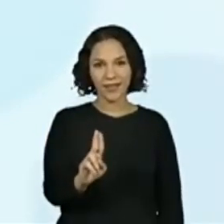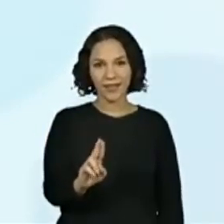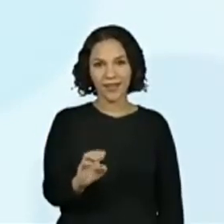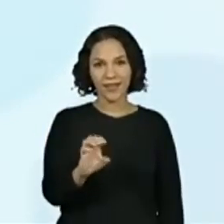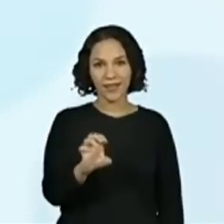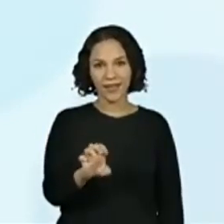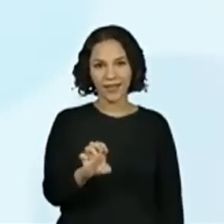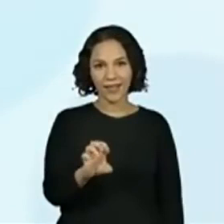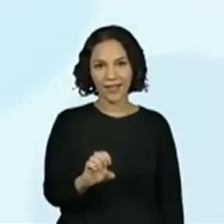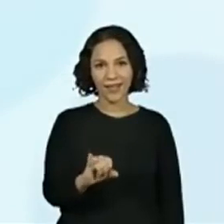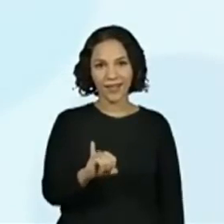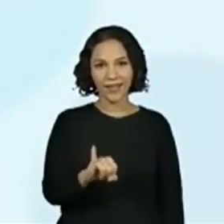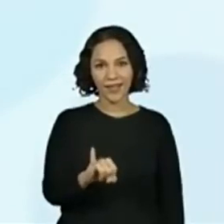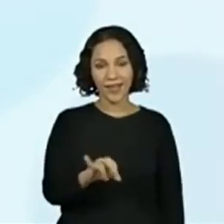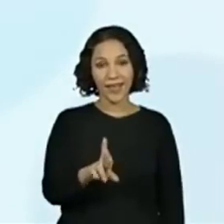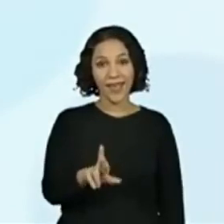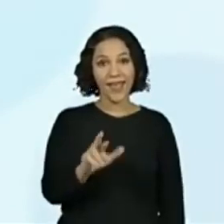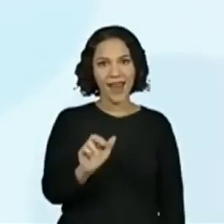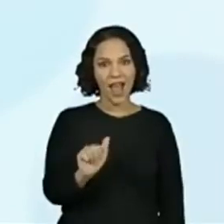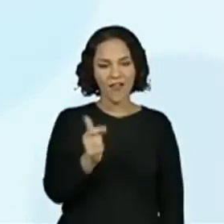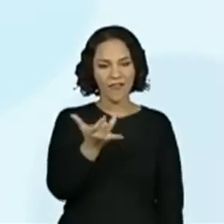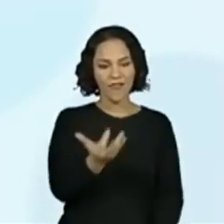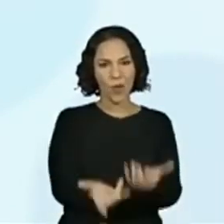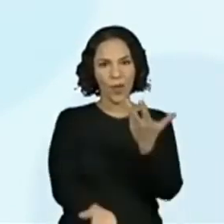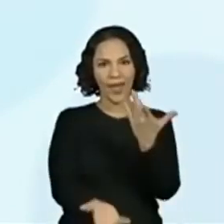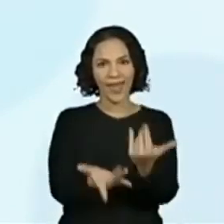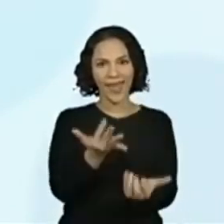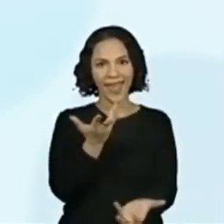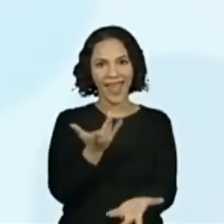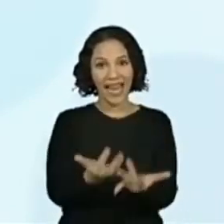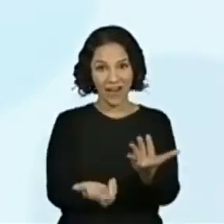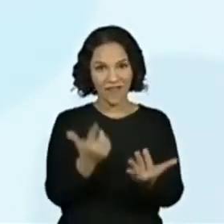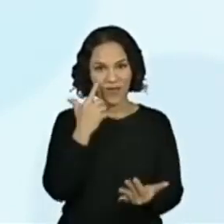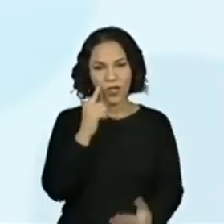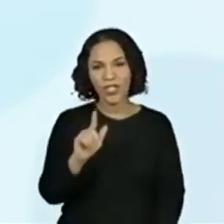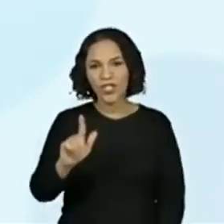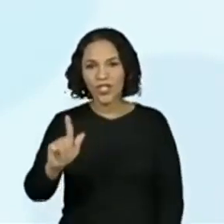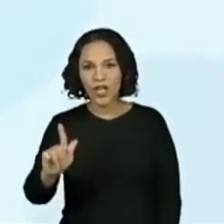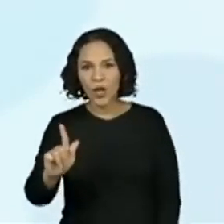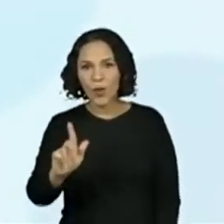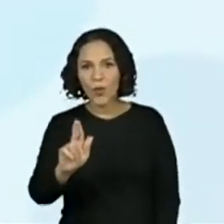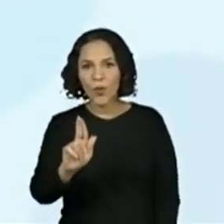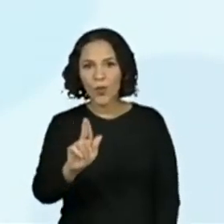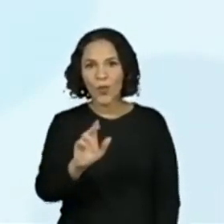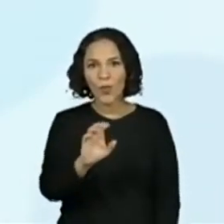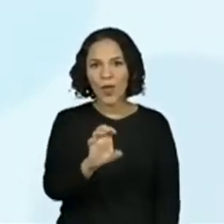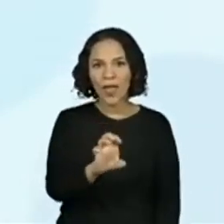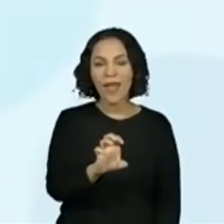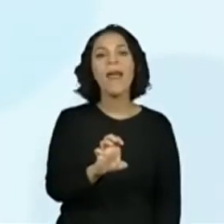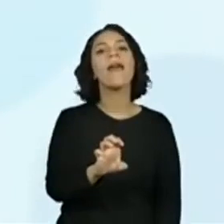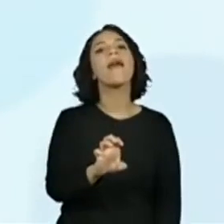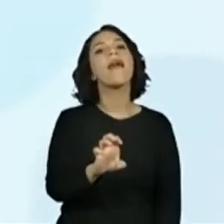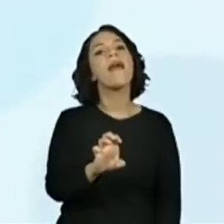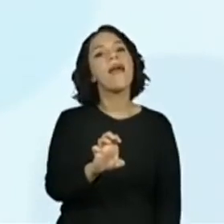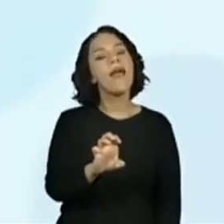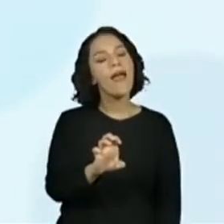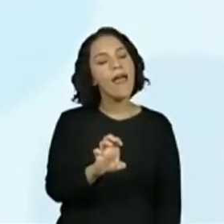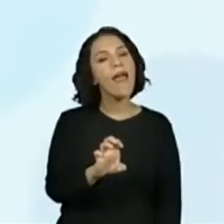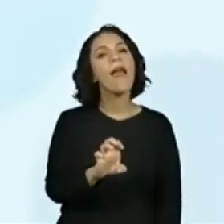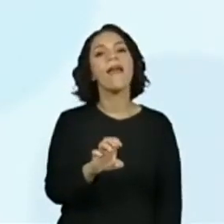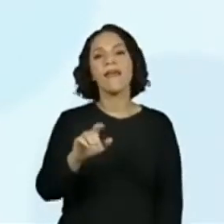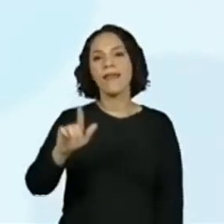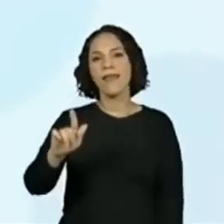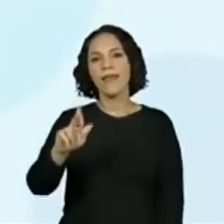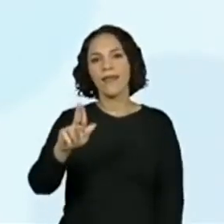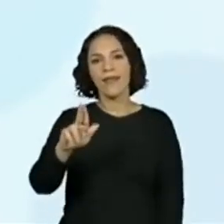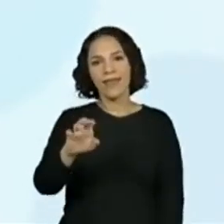Fogueira. Ajuda, professora Vivi? Isso, tá vendo o guê? O G, o E... faz o guê do guerra. Essa parte